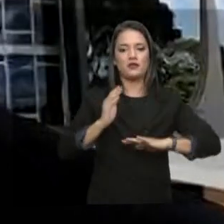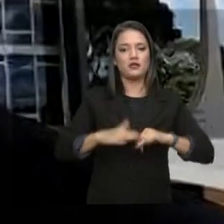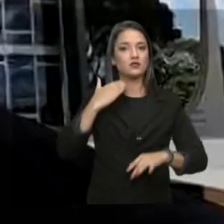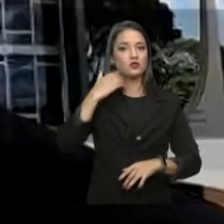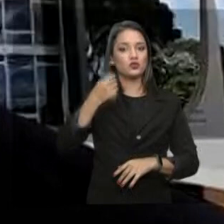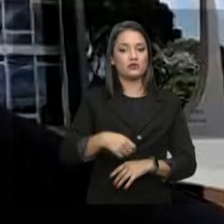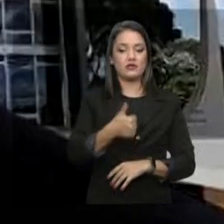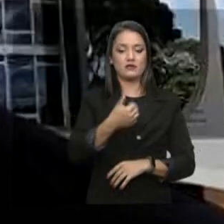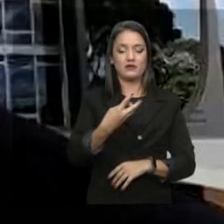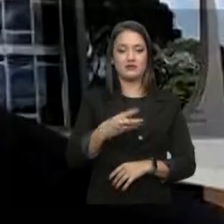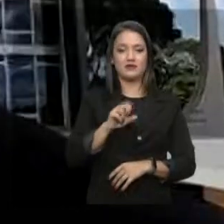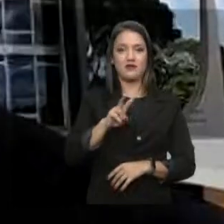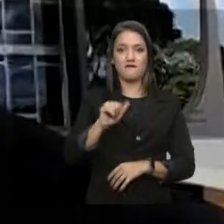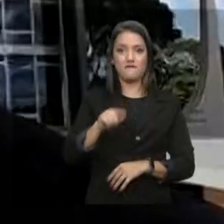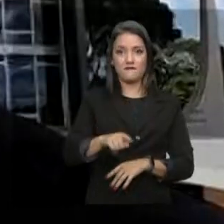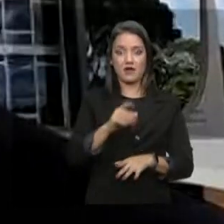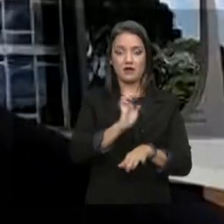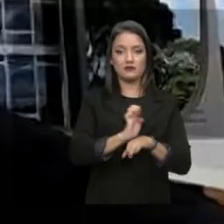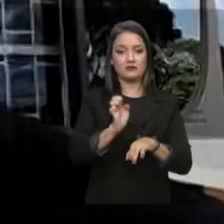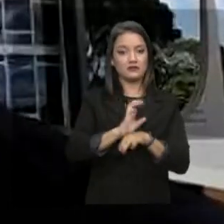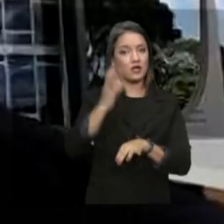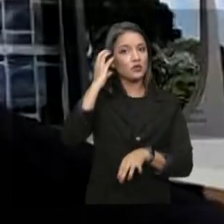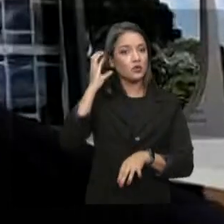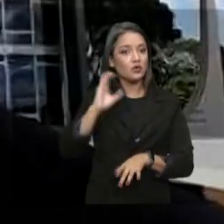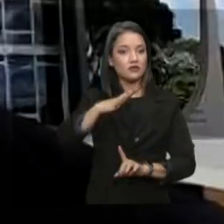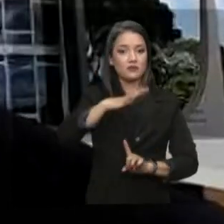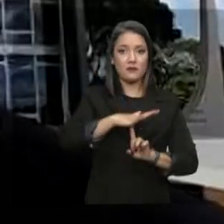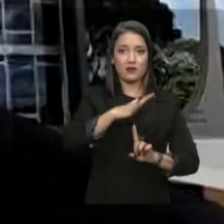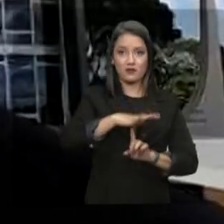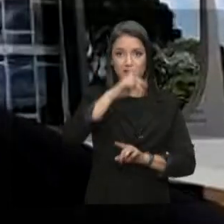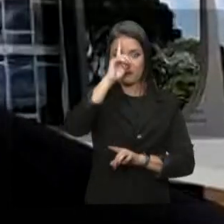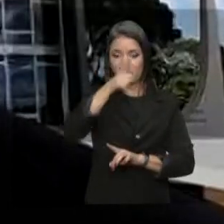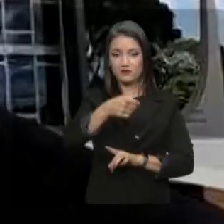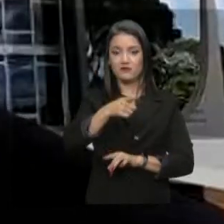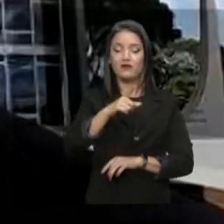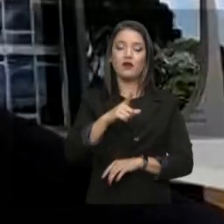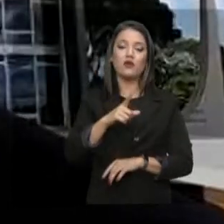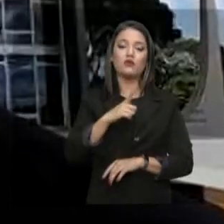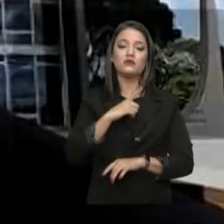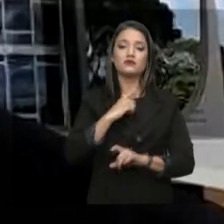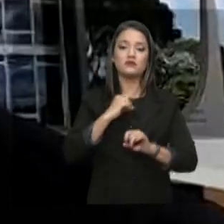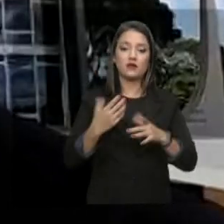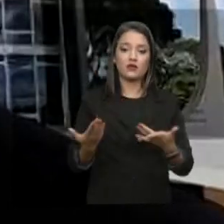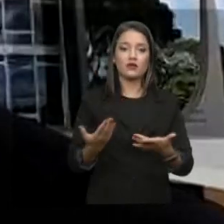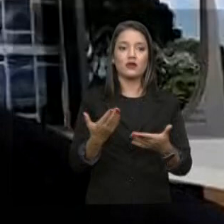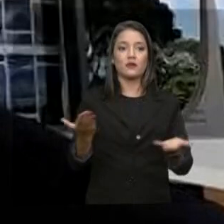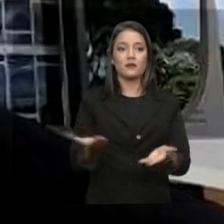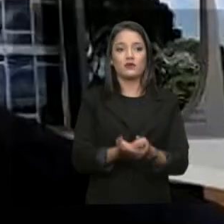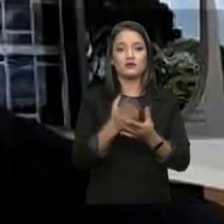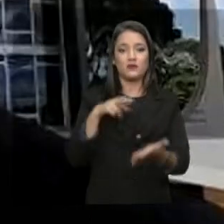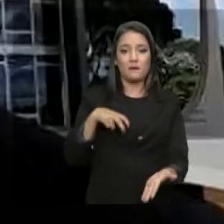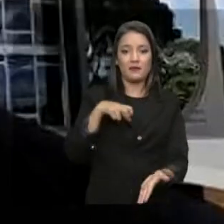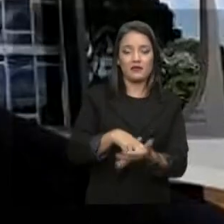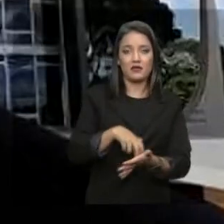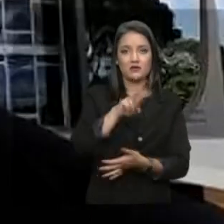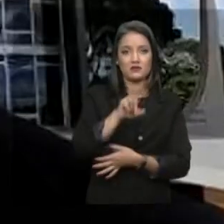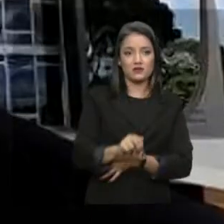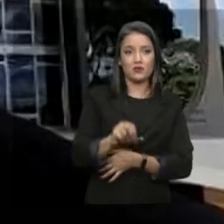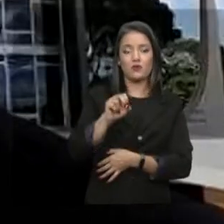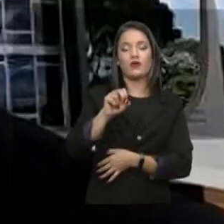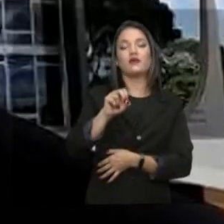Vara Criminal da Seção Judiciária de Curitiba, Paraná, determinando, por consequência, a remessa da ação penal